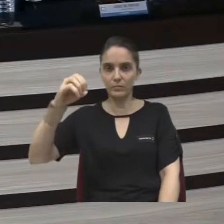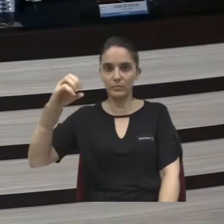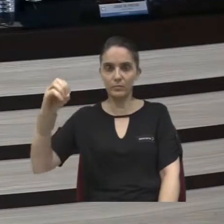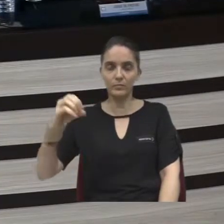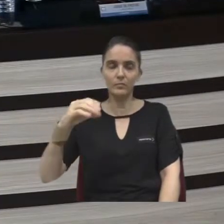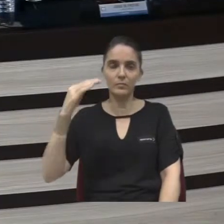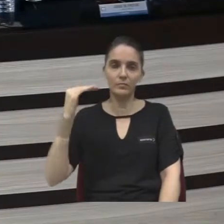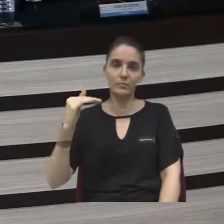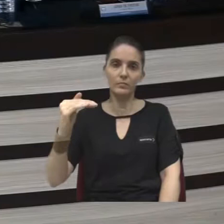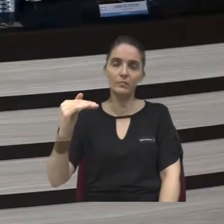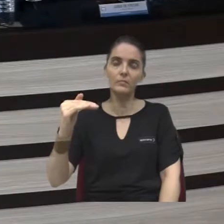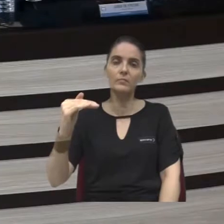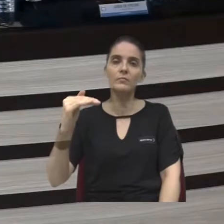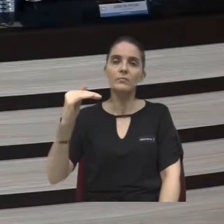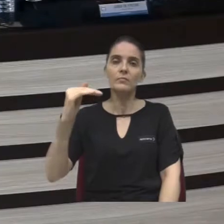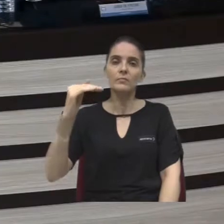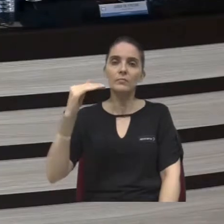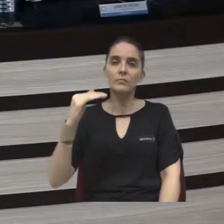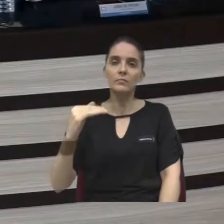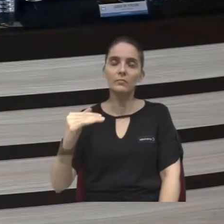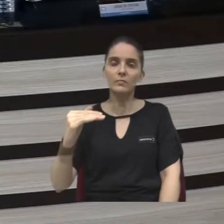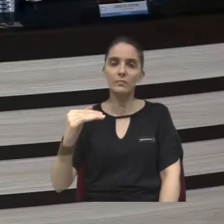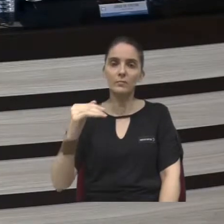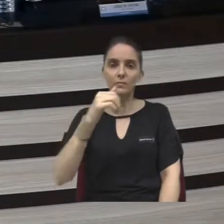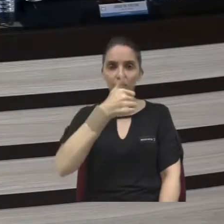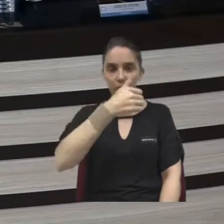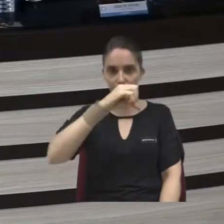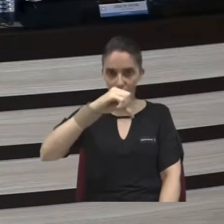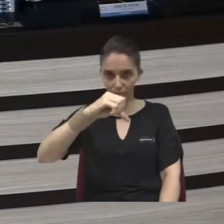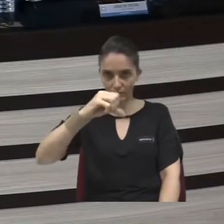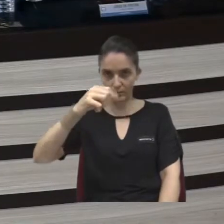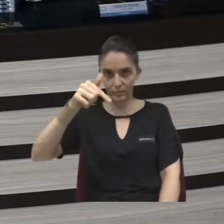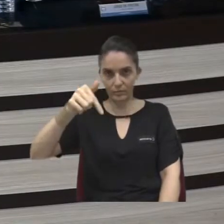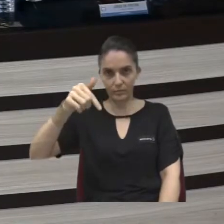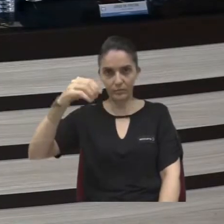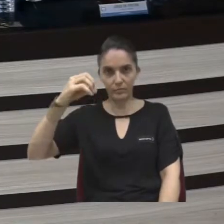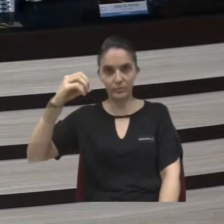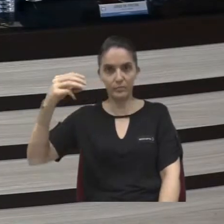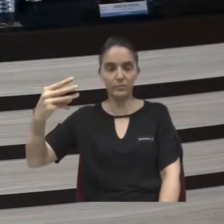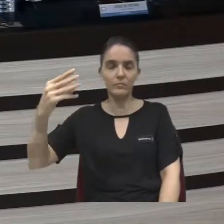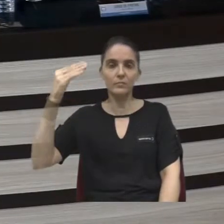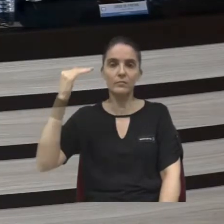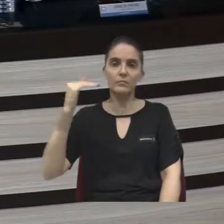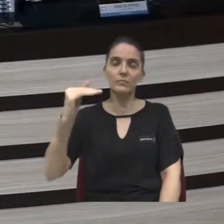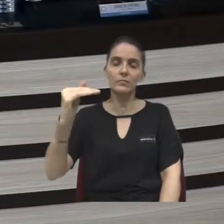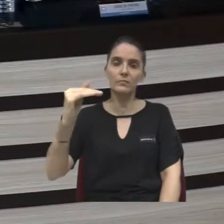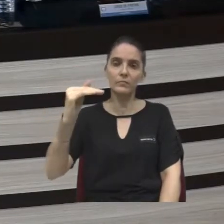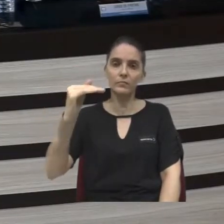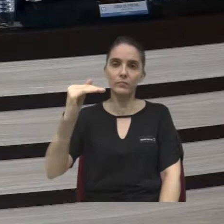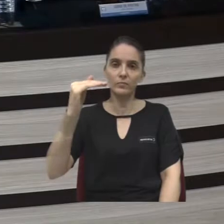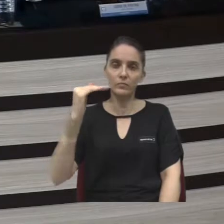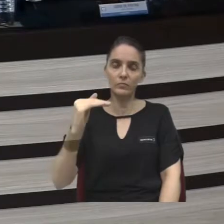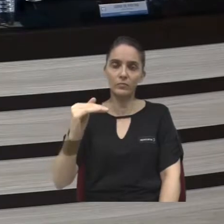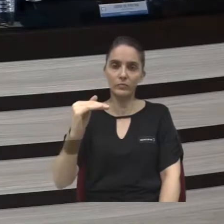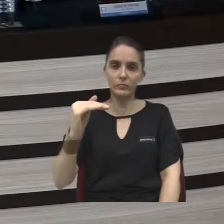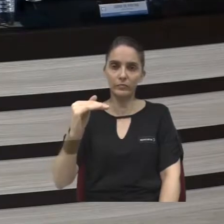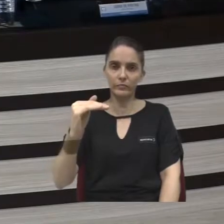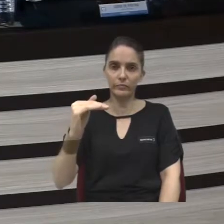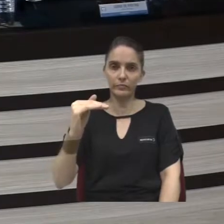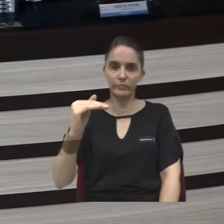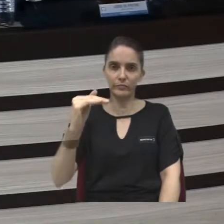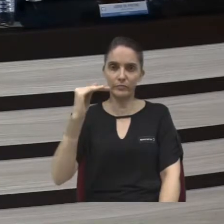19.701, 19.703, 19.704, 19.705,